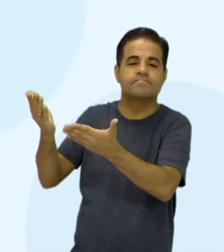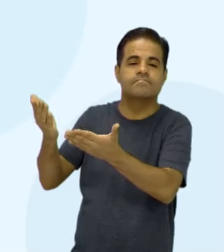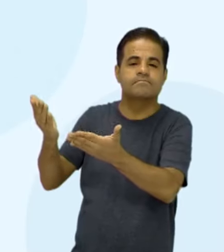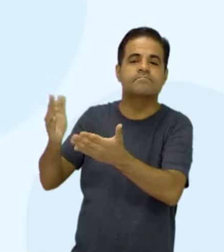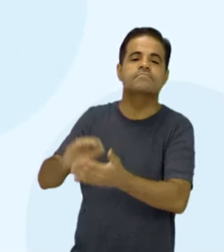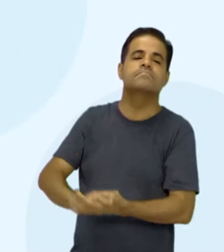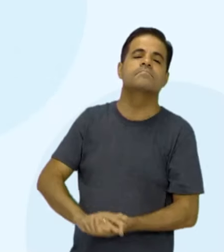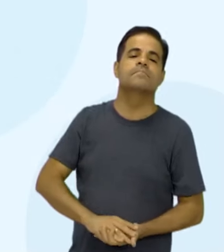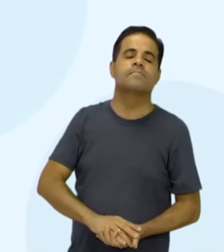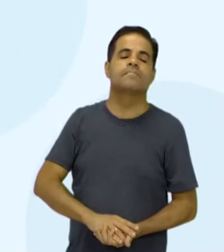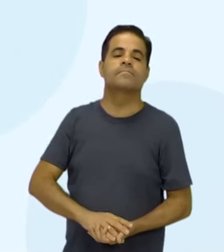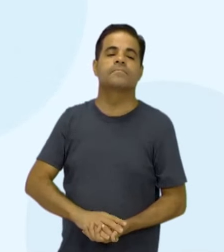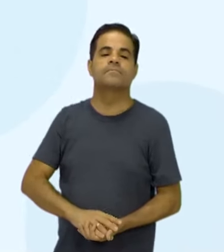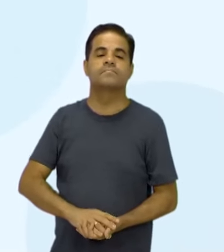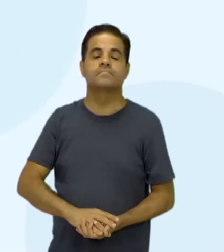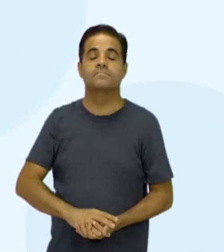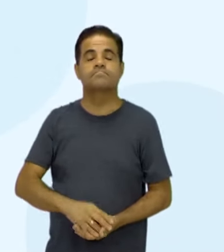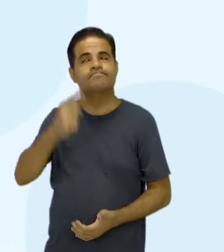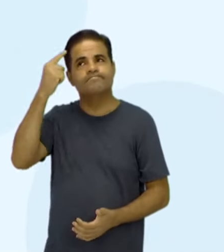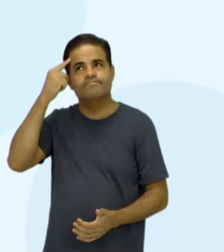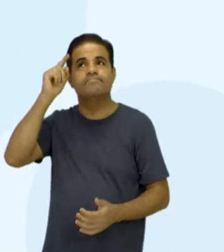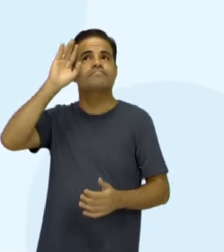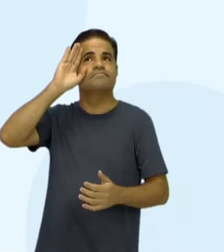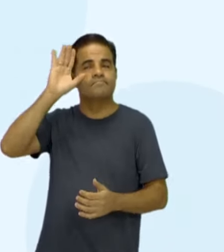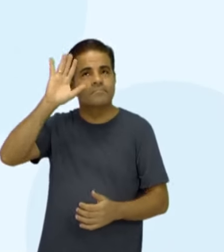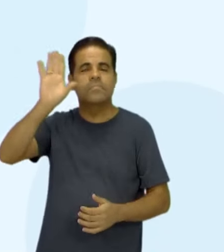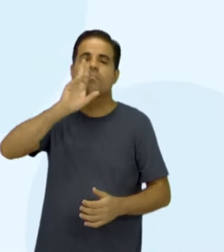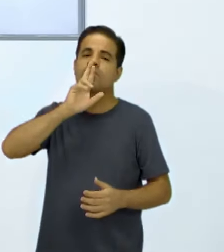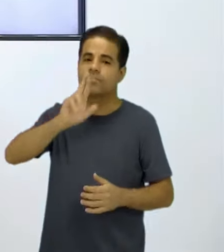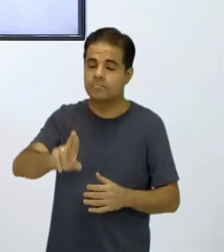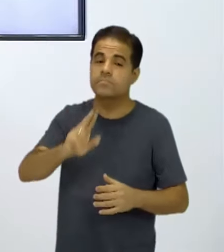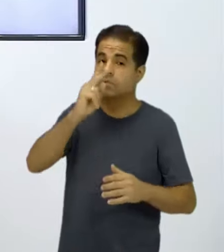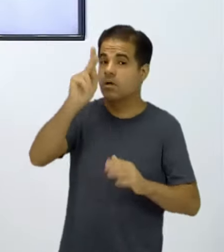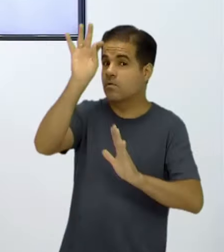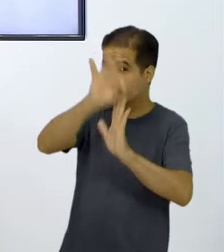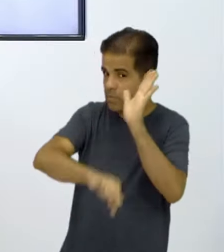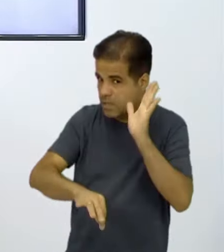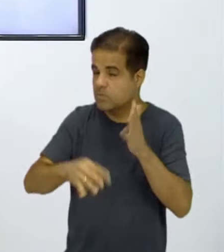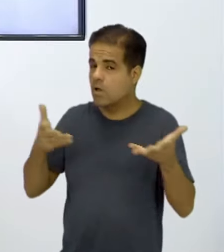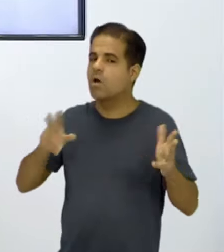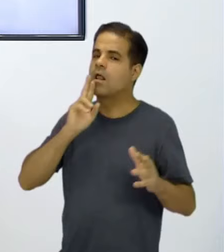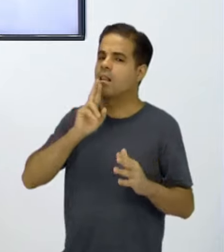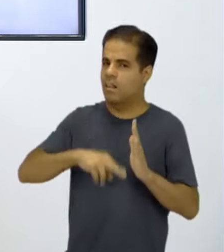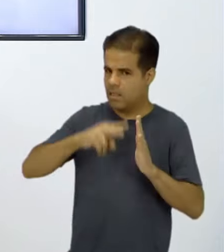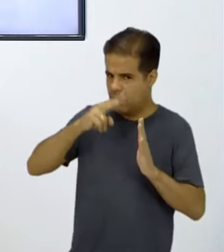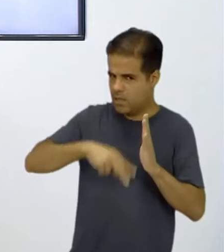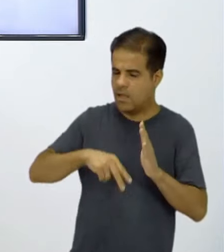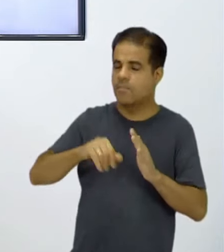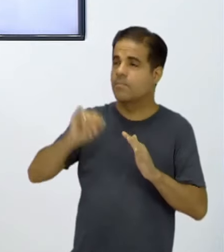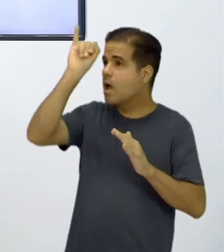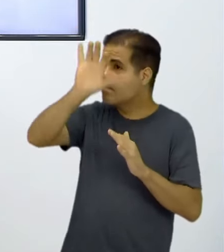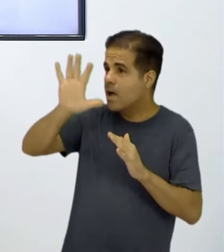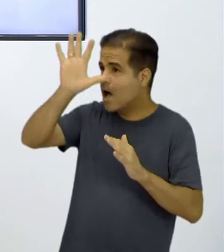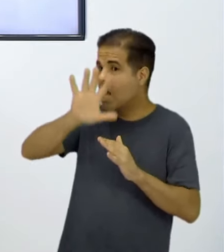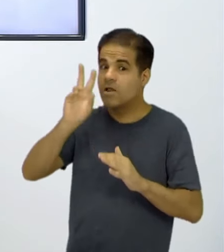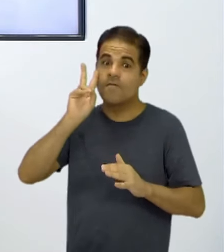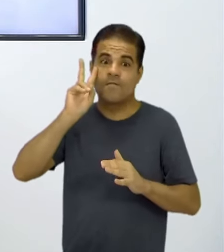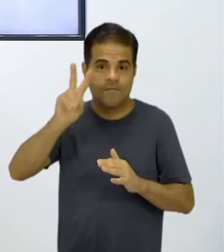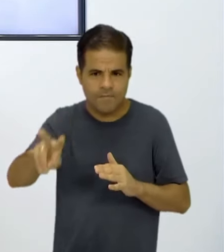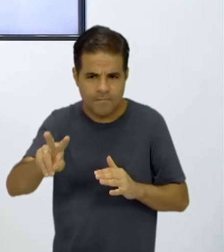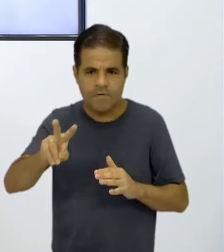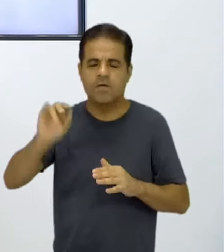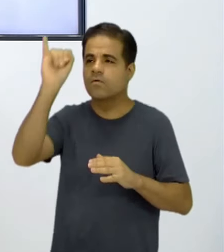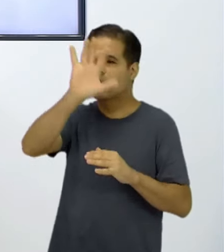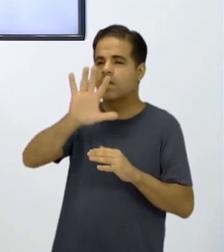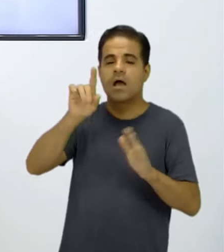Red and the image Without você vai responder de acordo com o texto que a gente acabou de ler e a imagem que a gente viu que tá aparecendo aí na